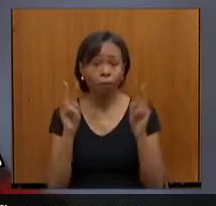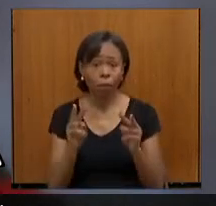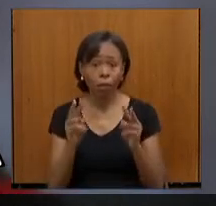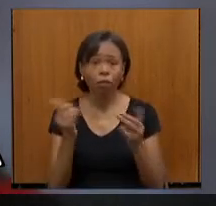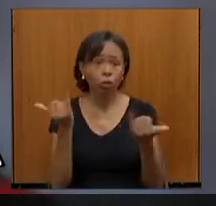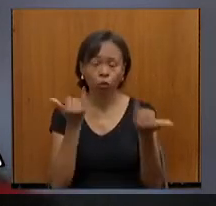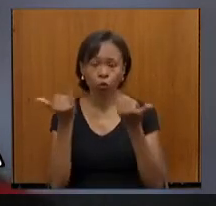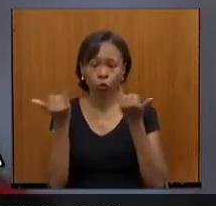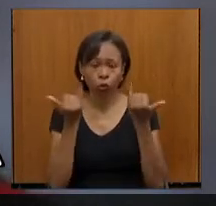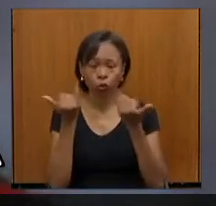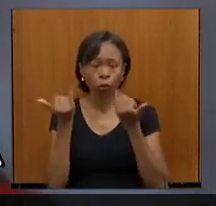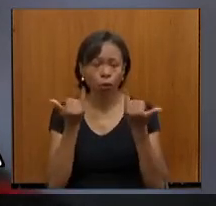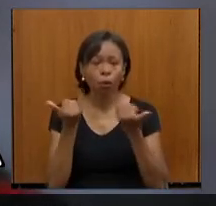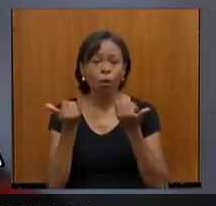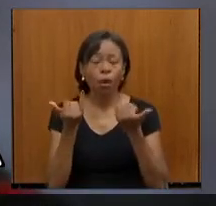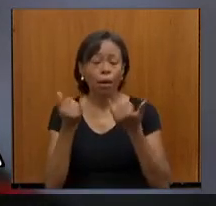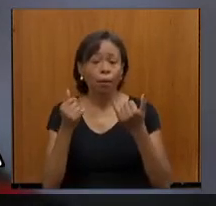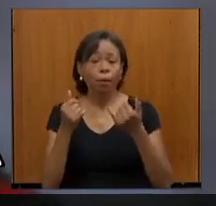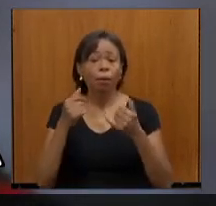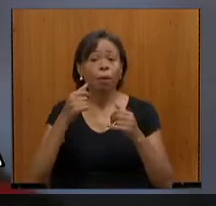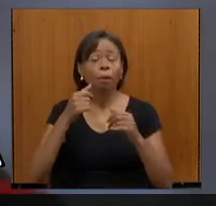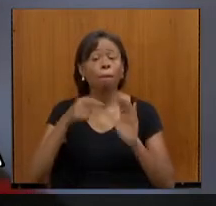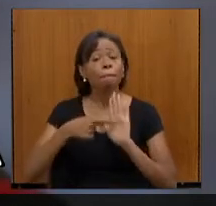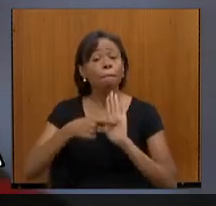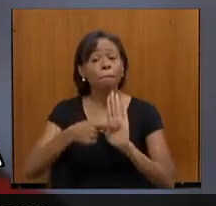Brasil recentemente. Nós temos